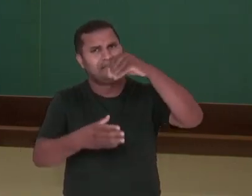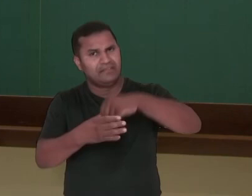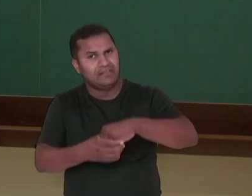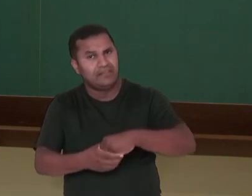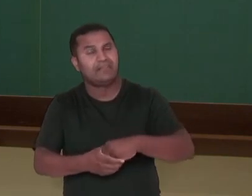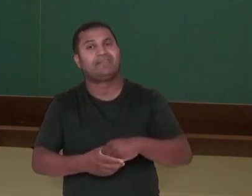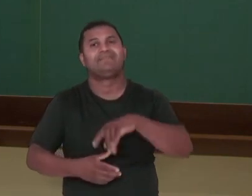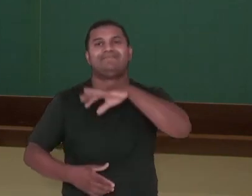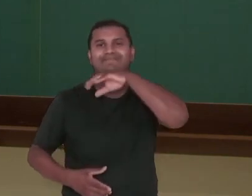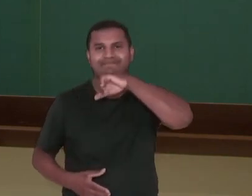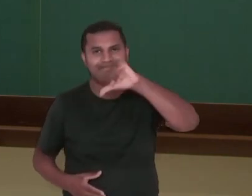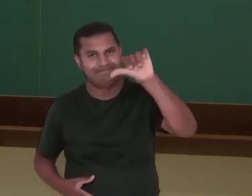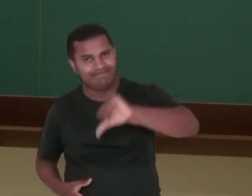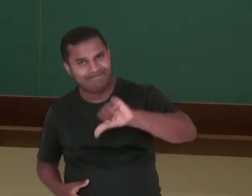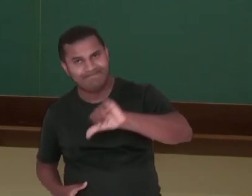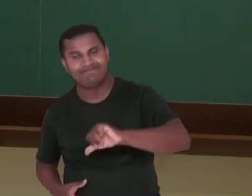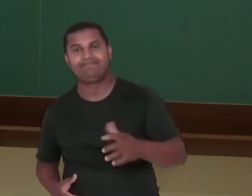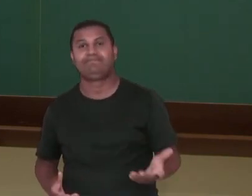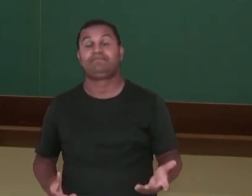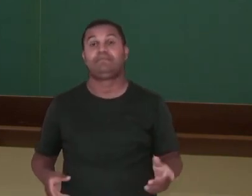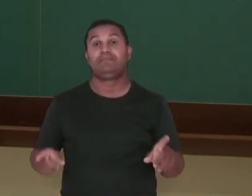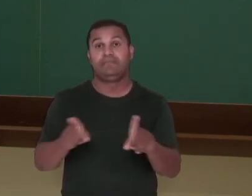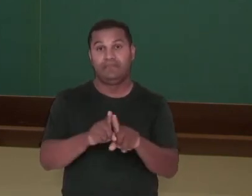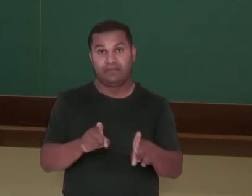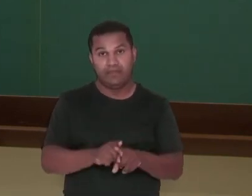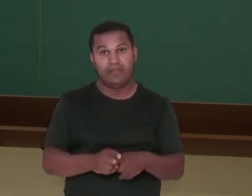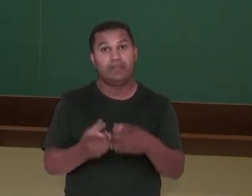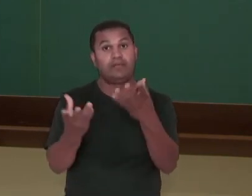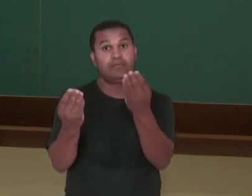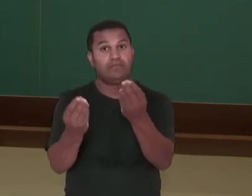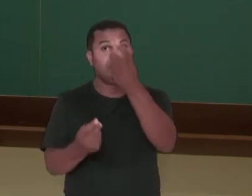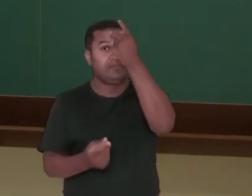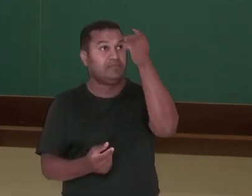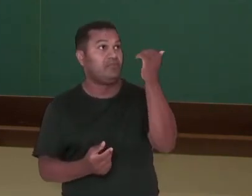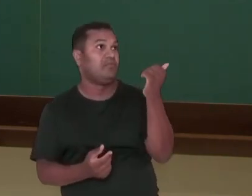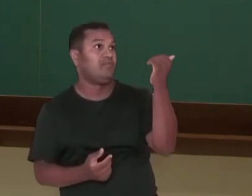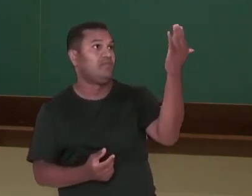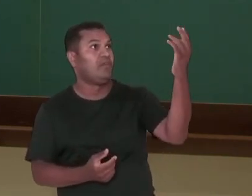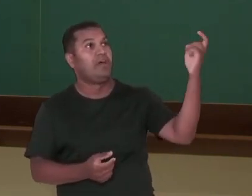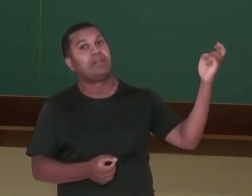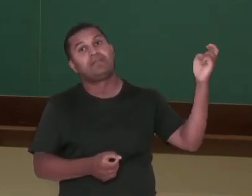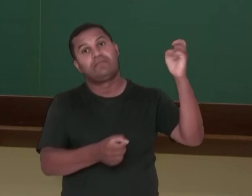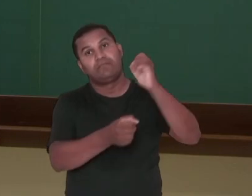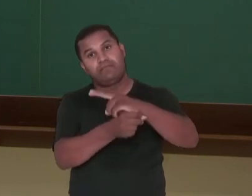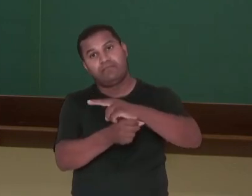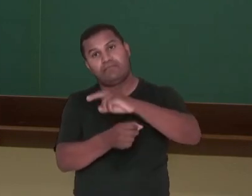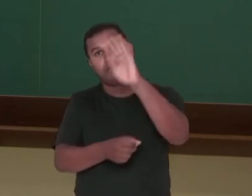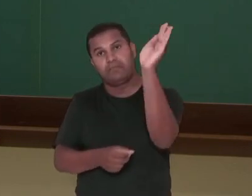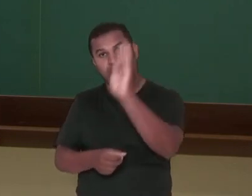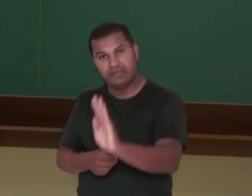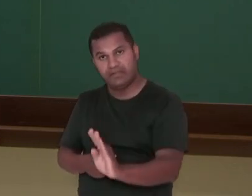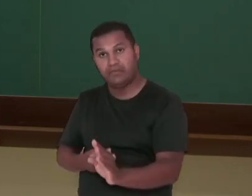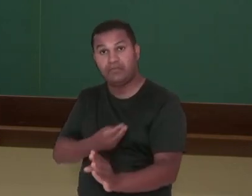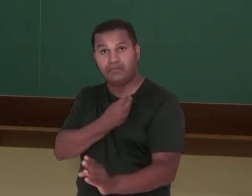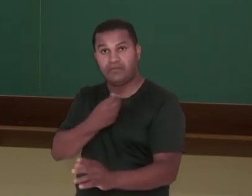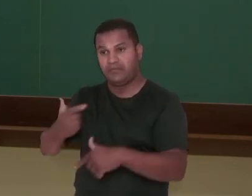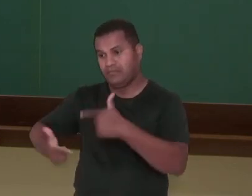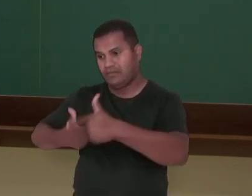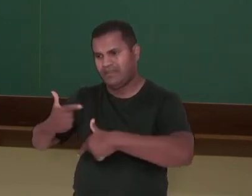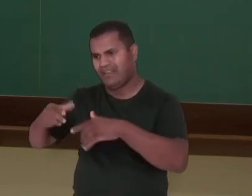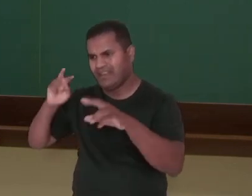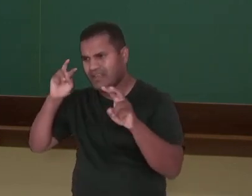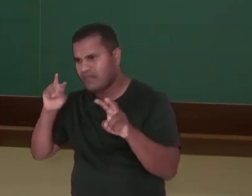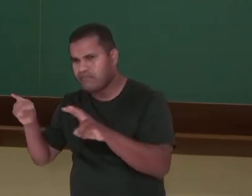e anarquistas dos primeiros imigrantes que vêm para cá e vão trabalhar nas fábricas, vai ser formulada uma série de